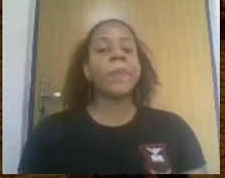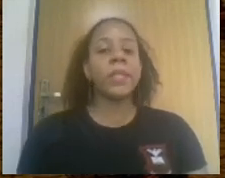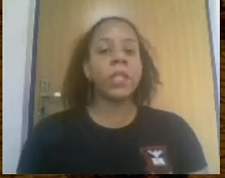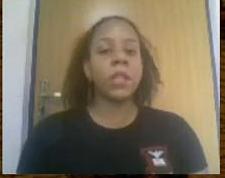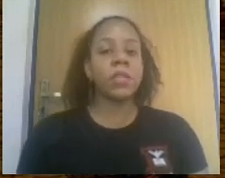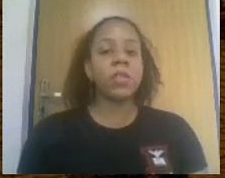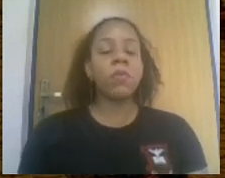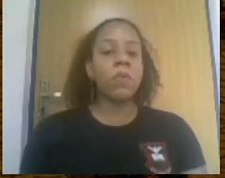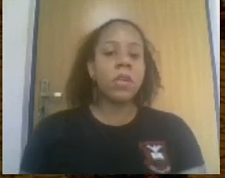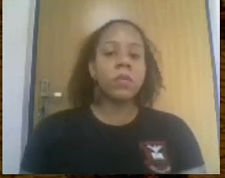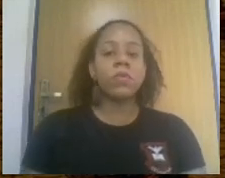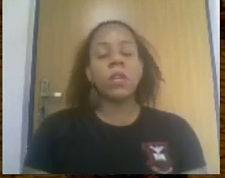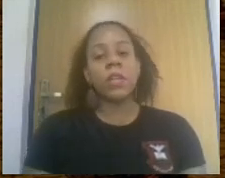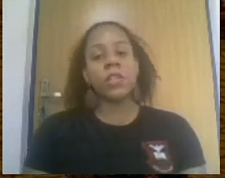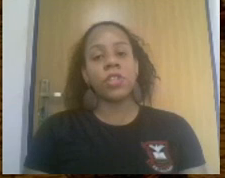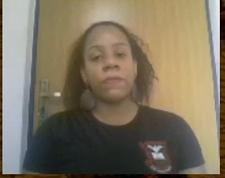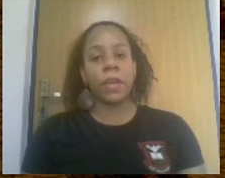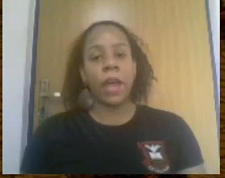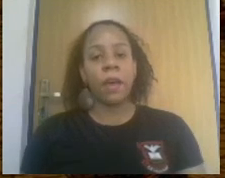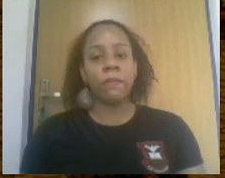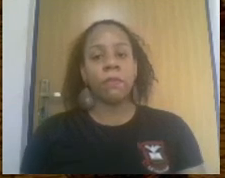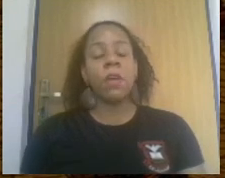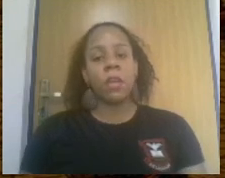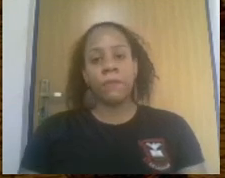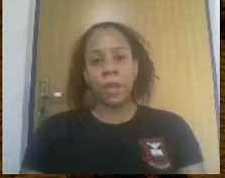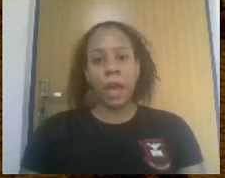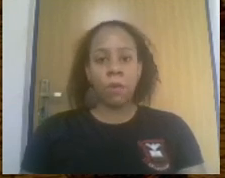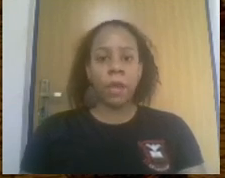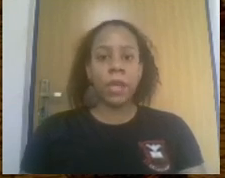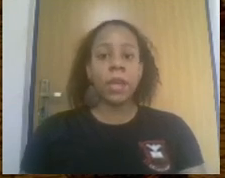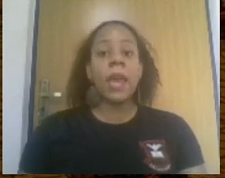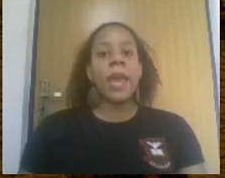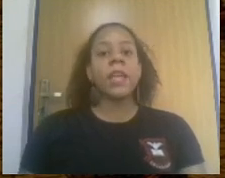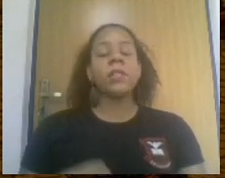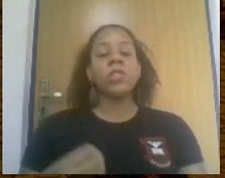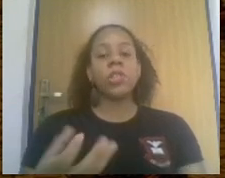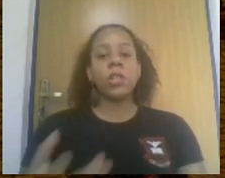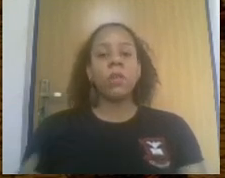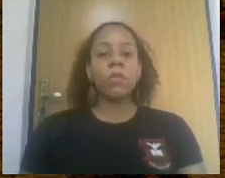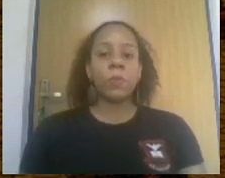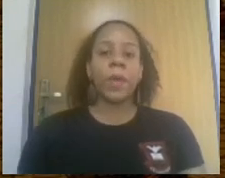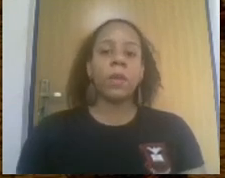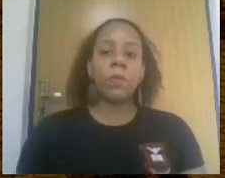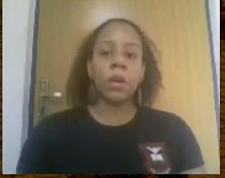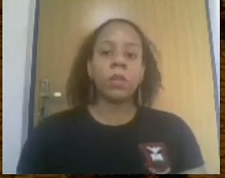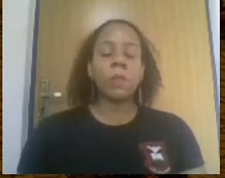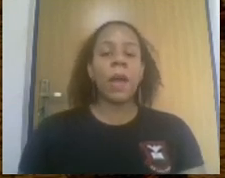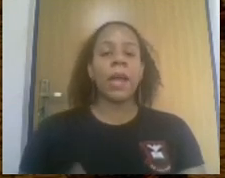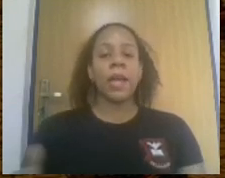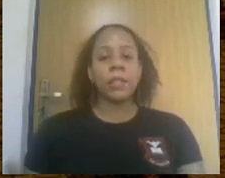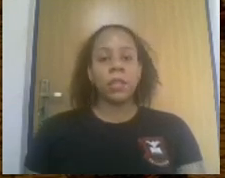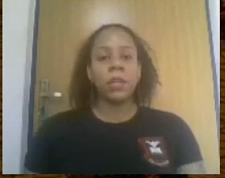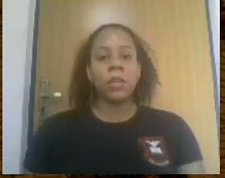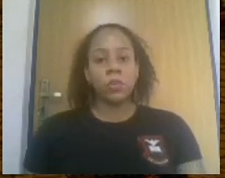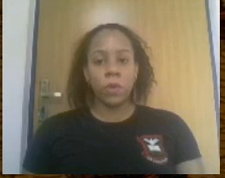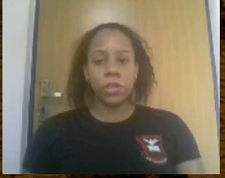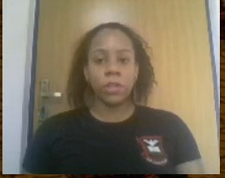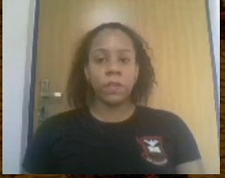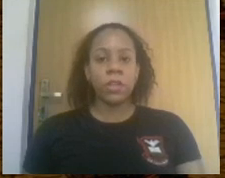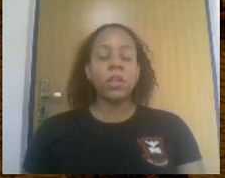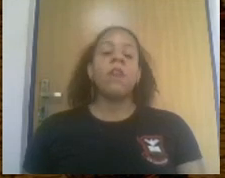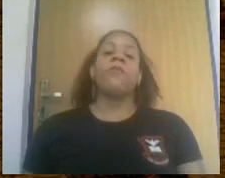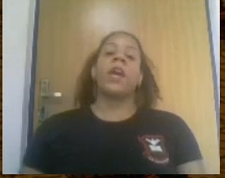um representante. Então, com isso, os holandeses que ficaram aqui, exigiam que os pernambucanos pagassem